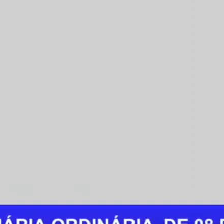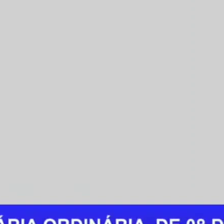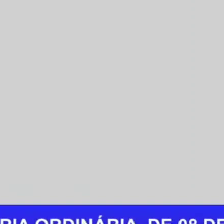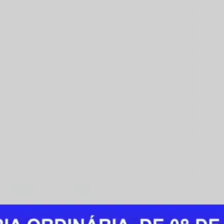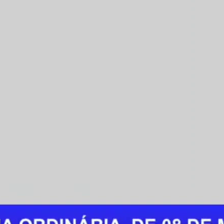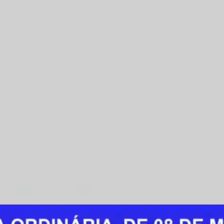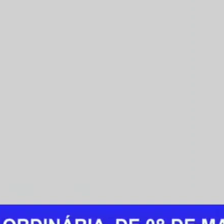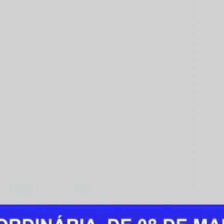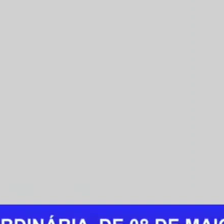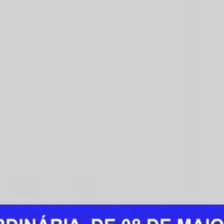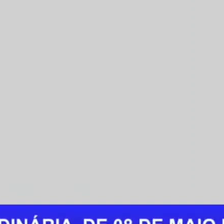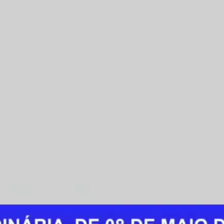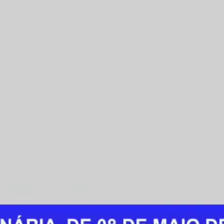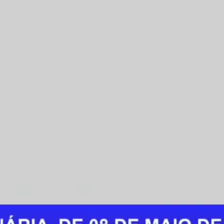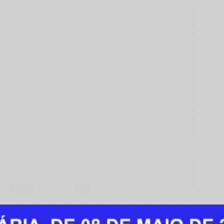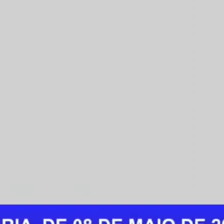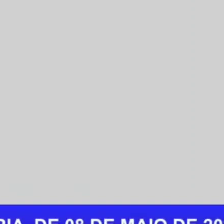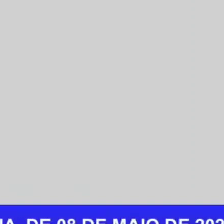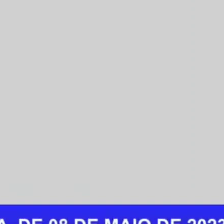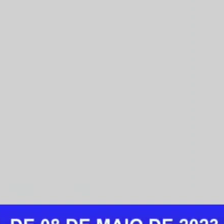8 de maio de 2023.